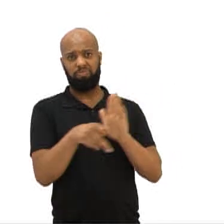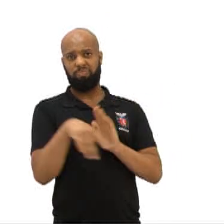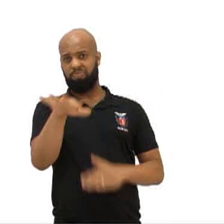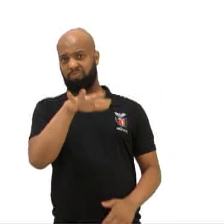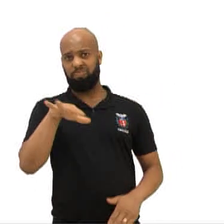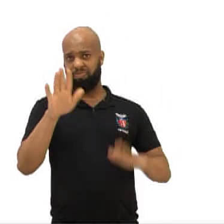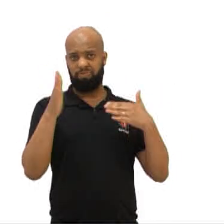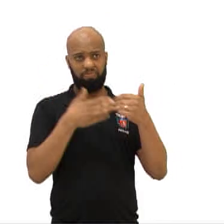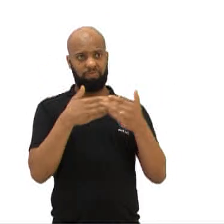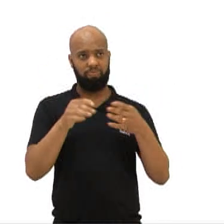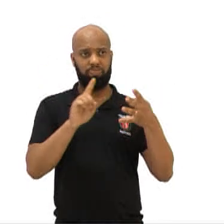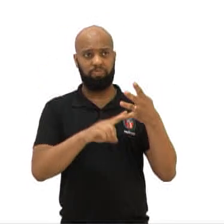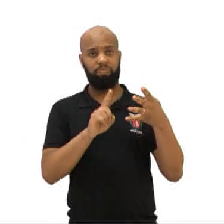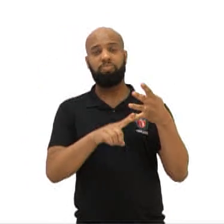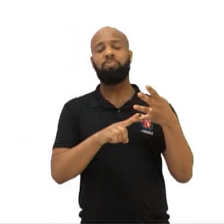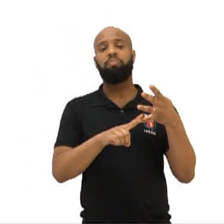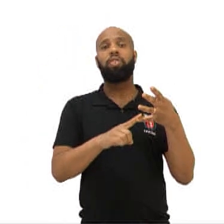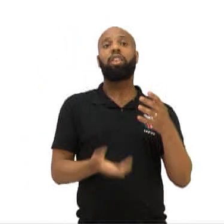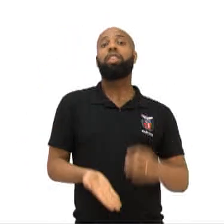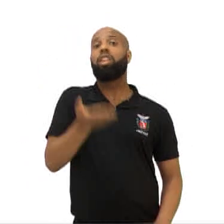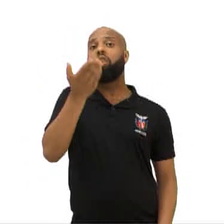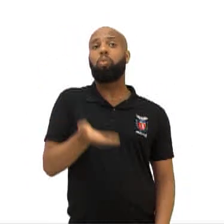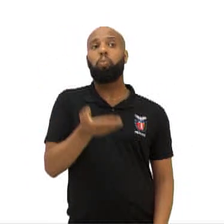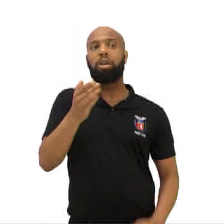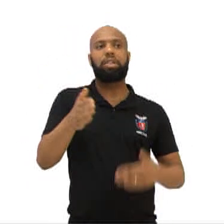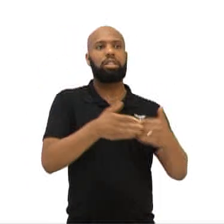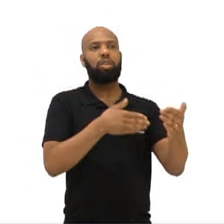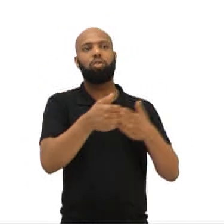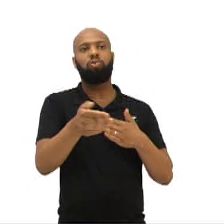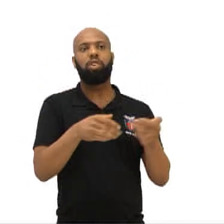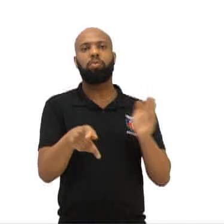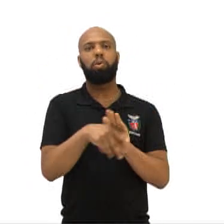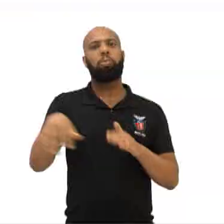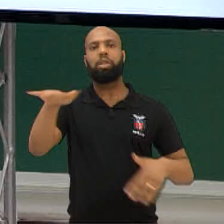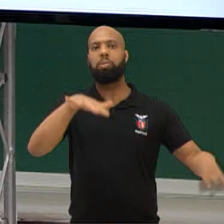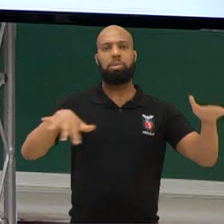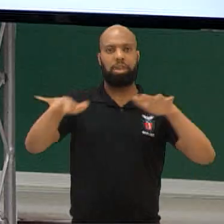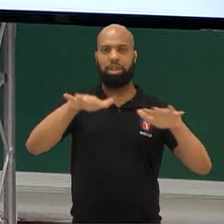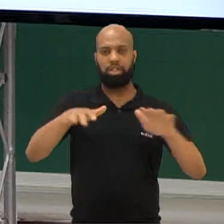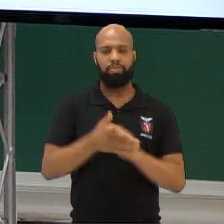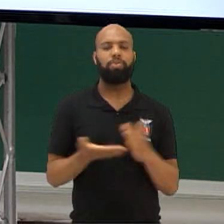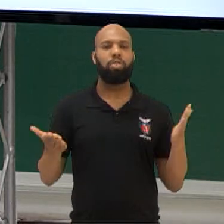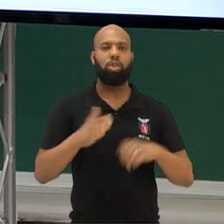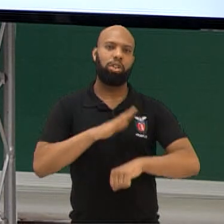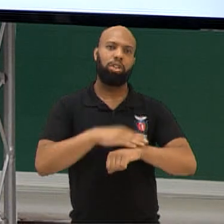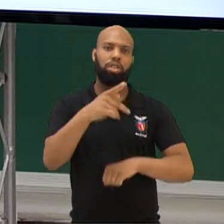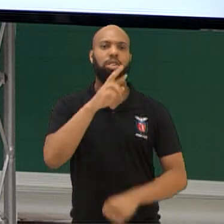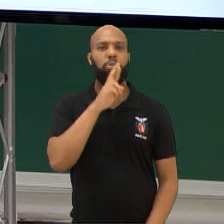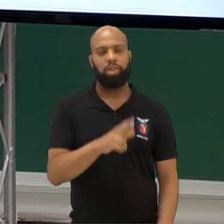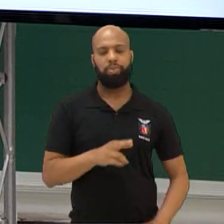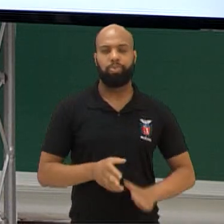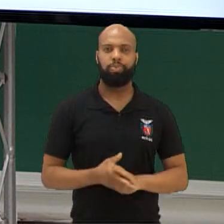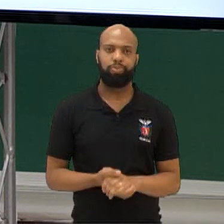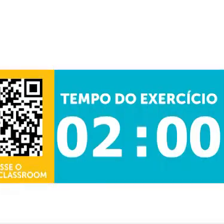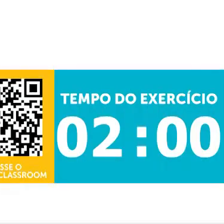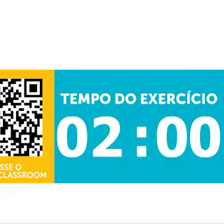mudar. Ou D, aumenta independente do ambiente. Um tempo para vocês refletirem aí.